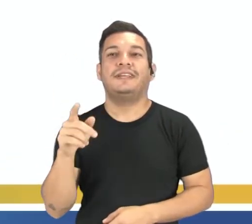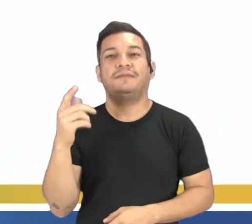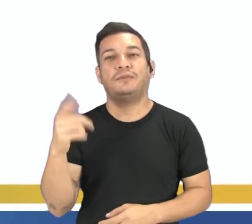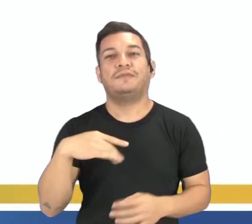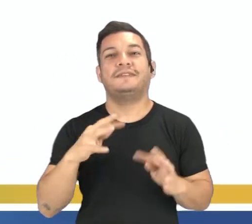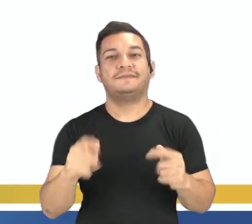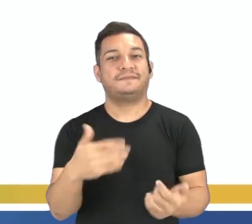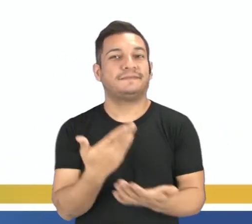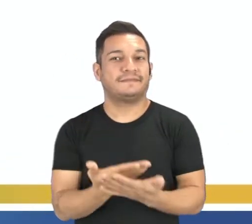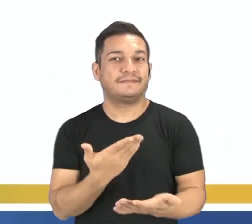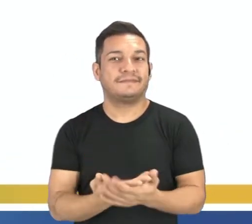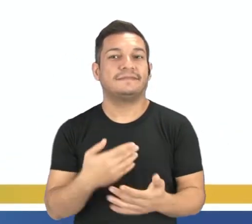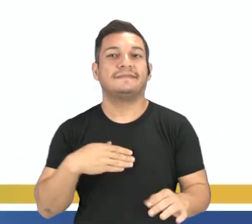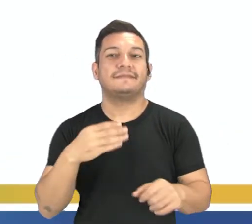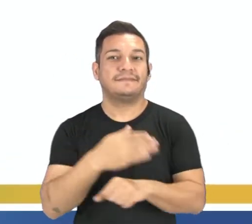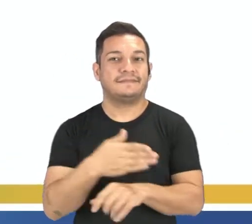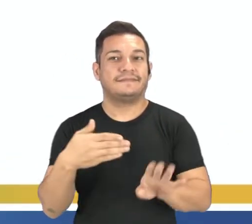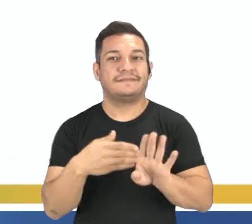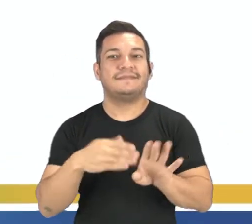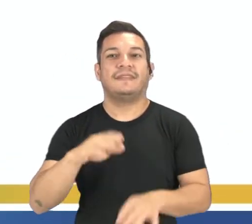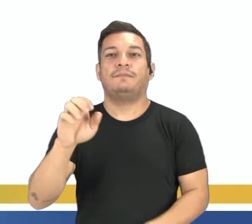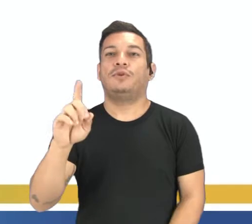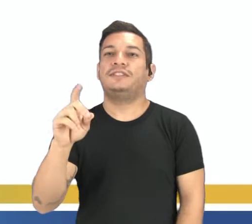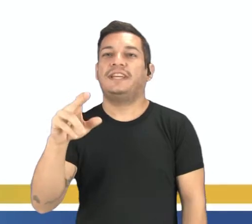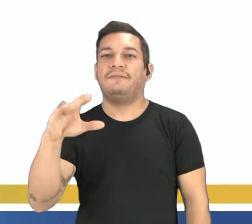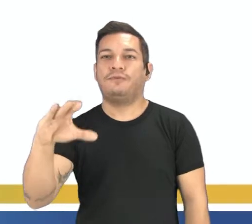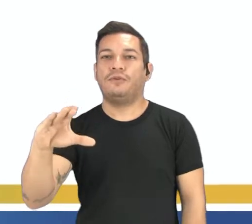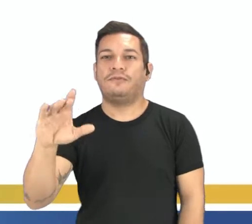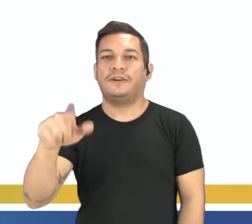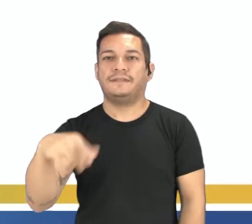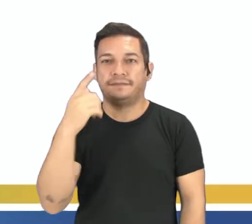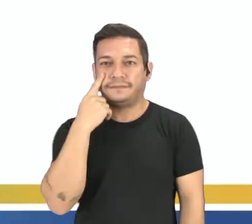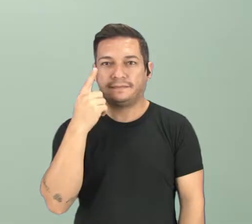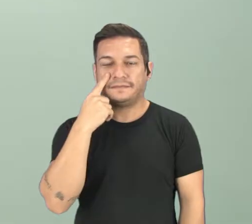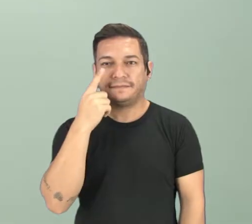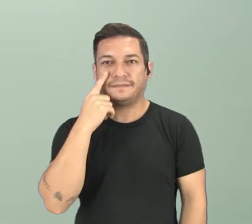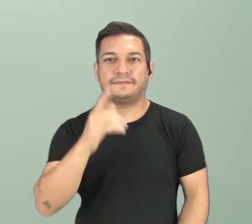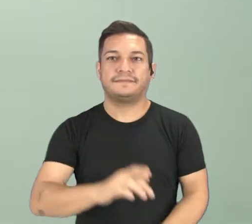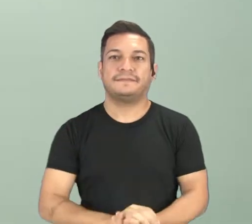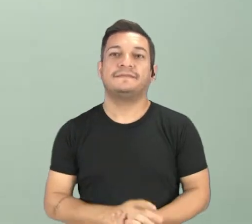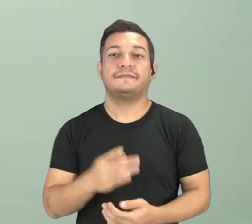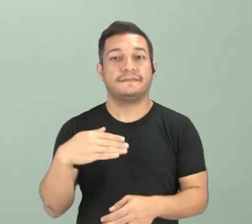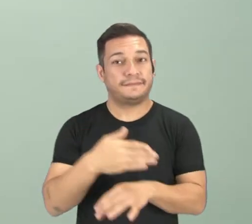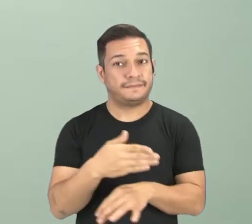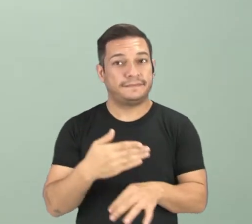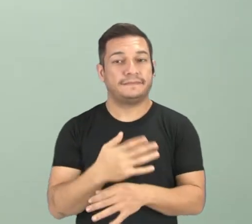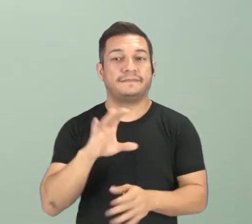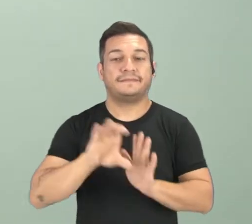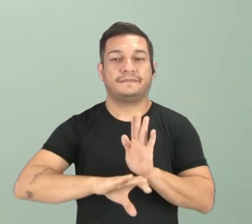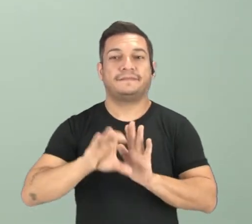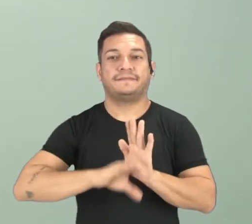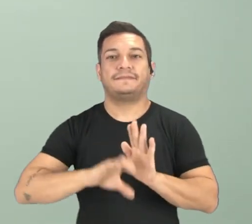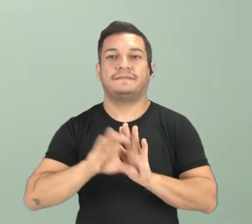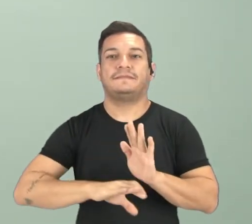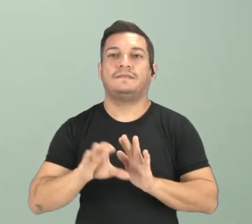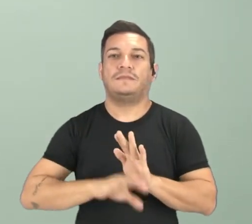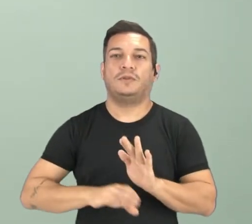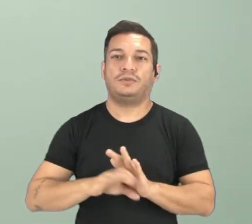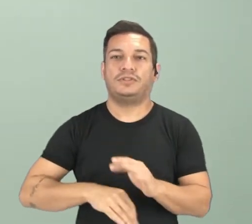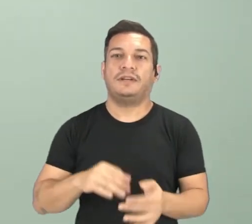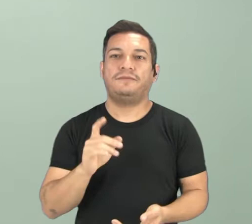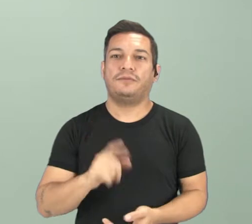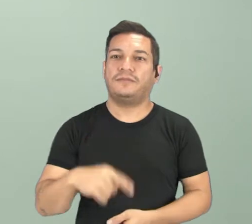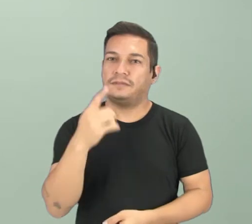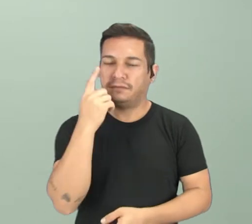anteriores estão disponíveis na plataforma EduQC, você pode acessar a plataforma para acessar os conteúdos, relembrar.